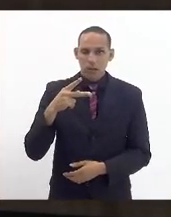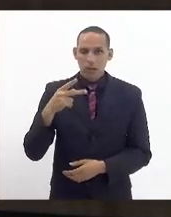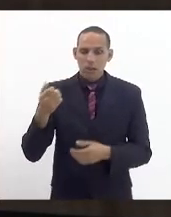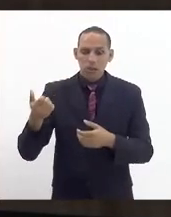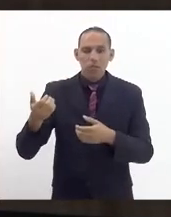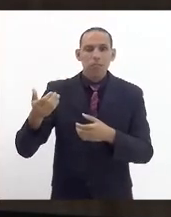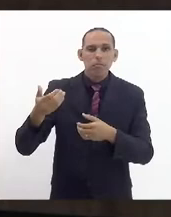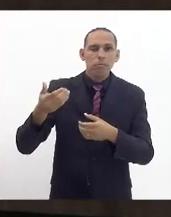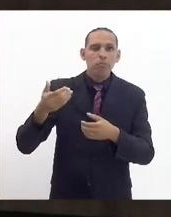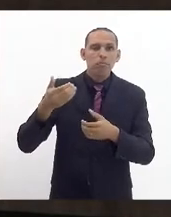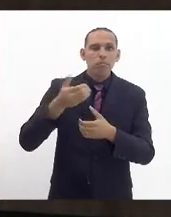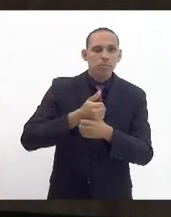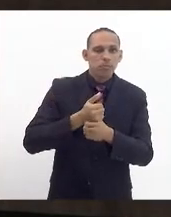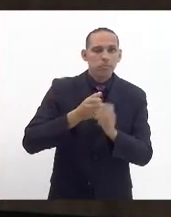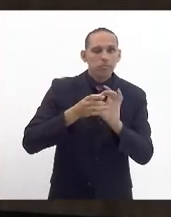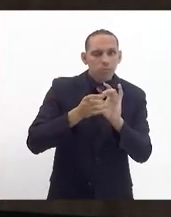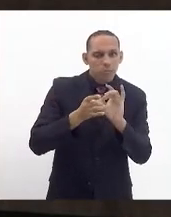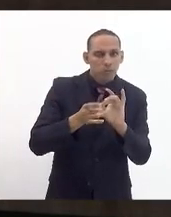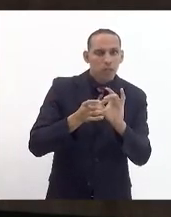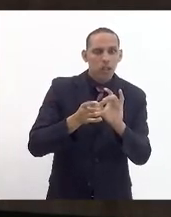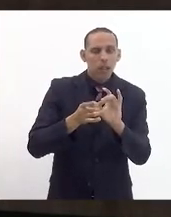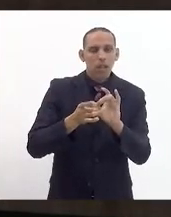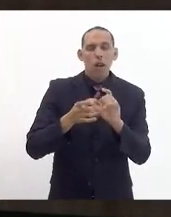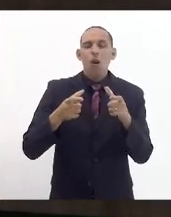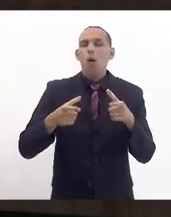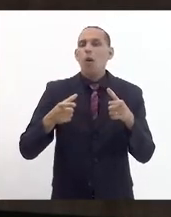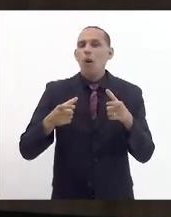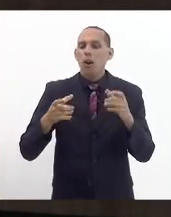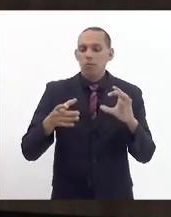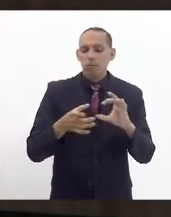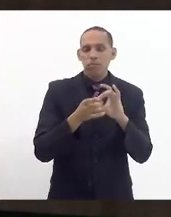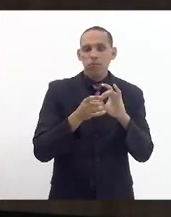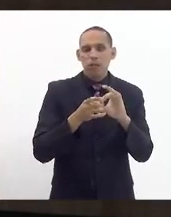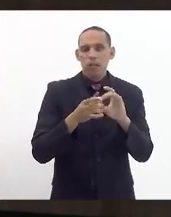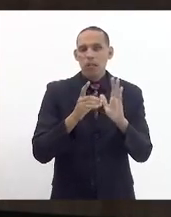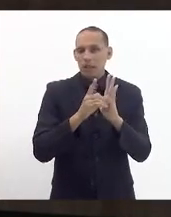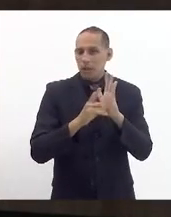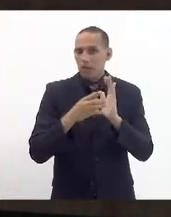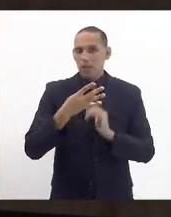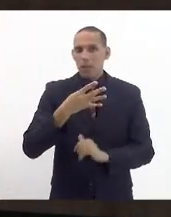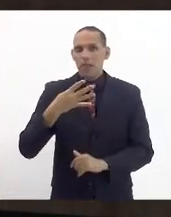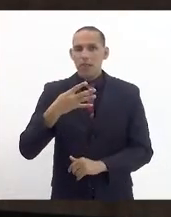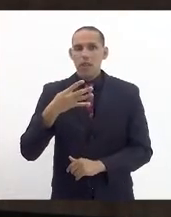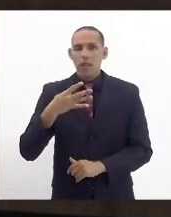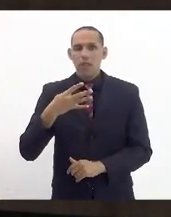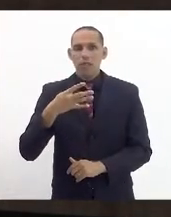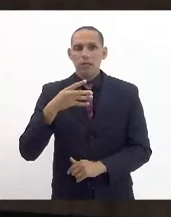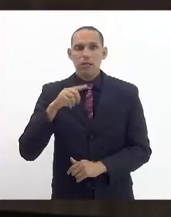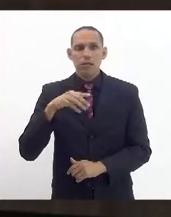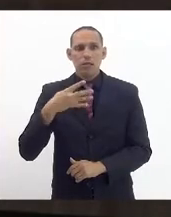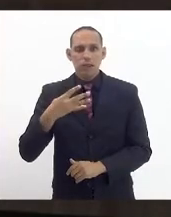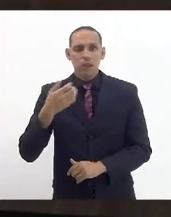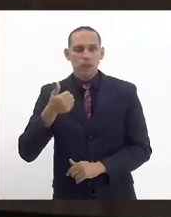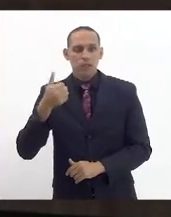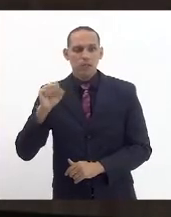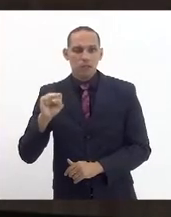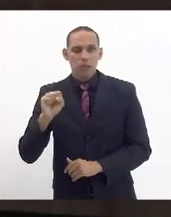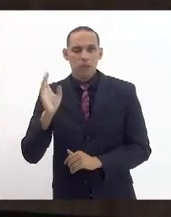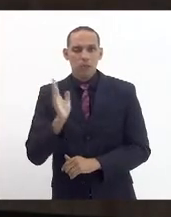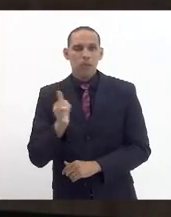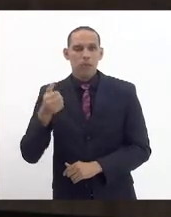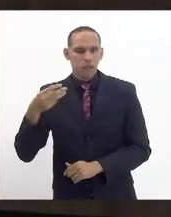sambarcar tudo aquilo que já está no decreto 44.418 de 2013, que é